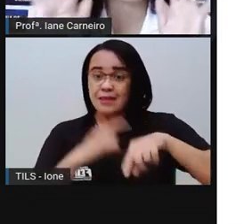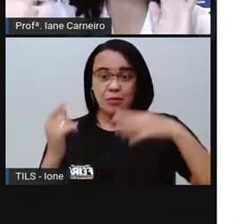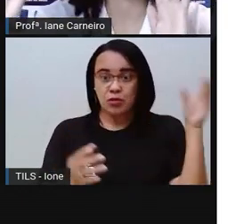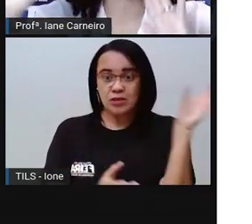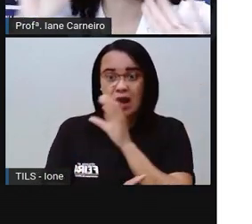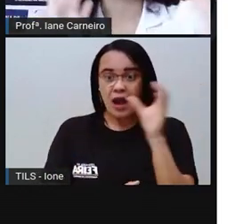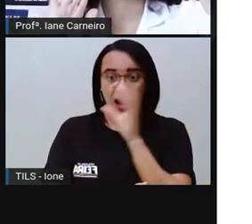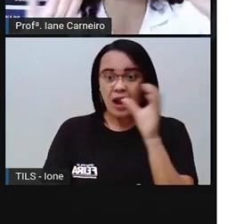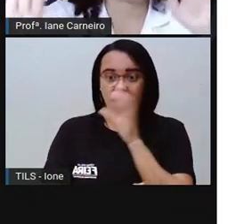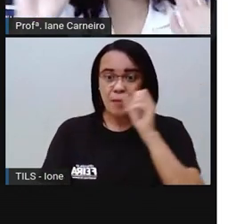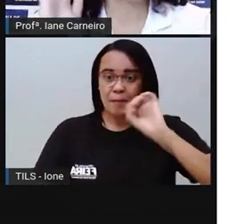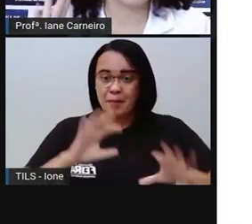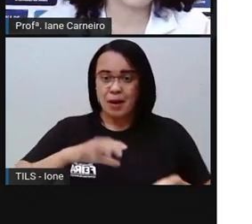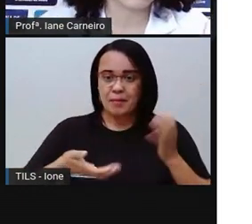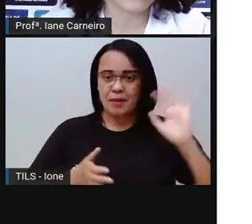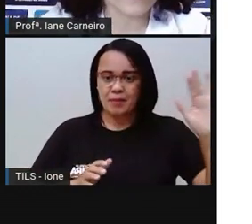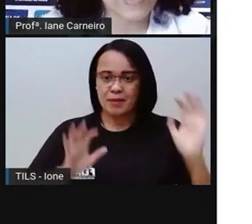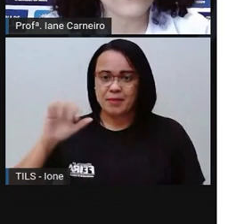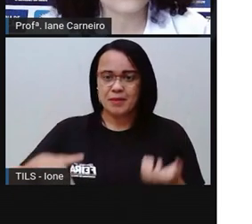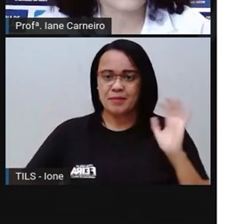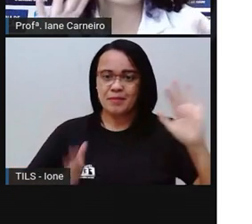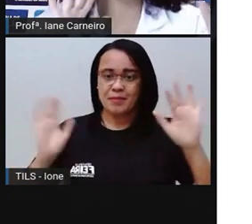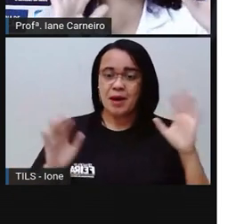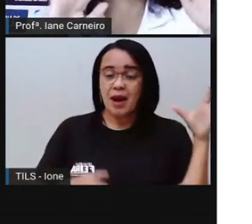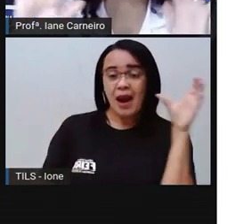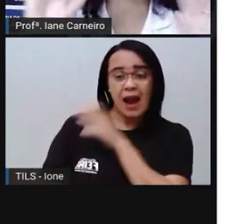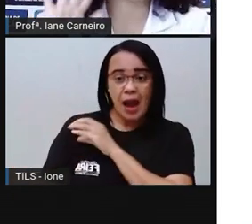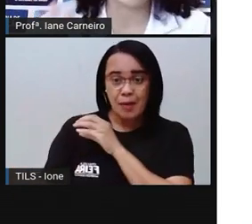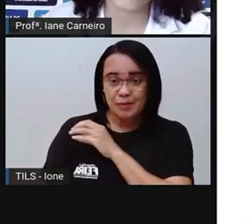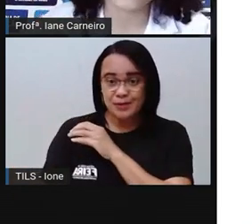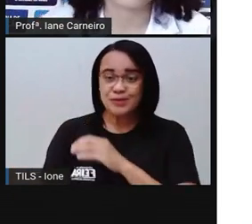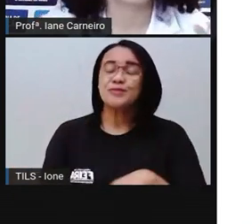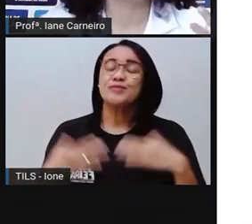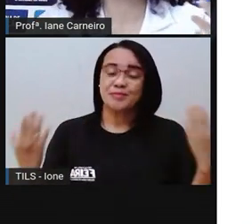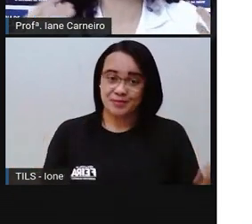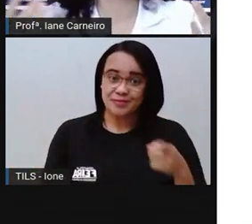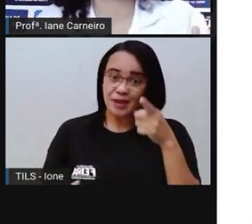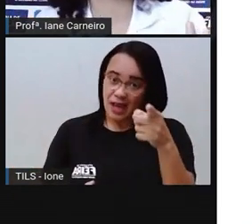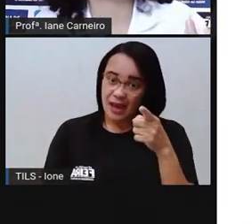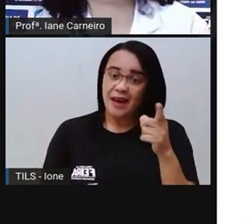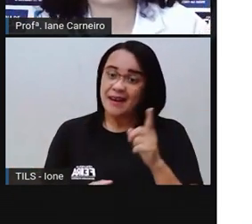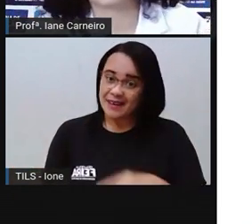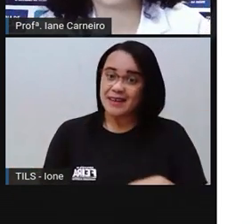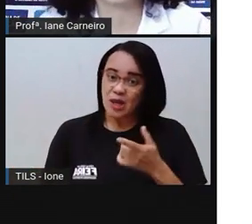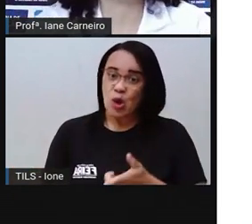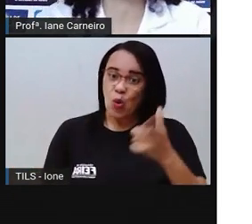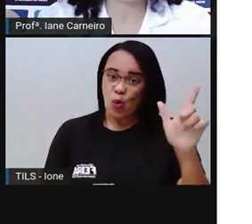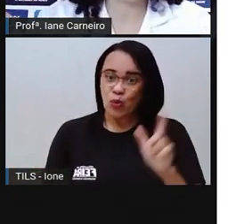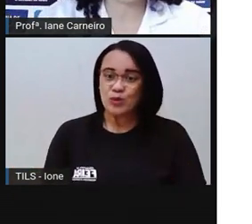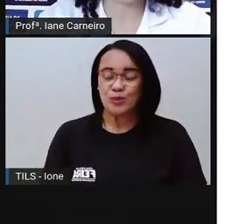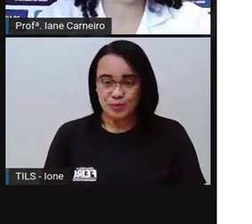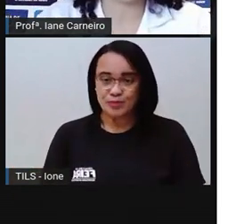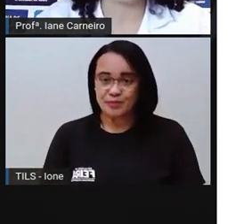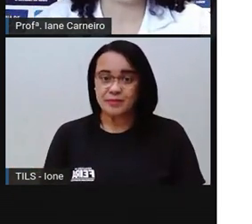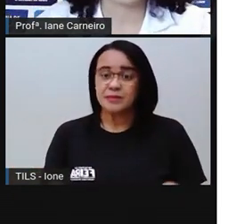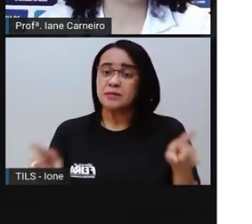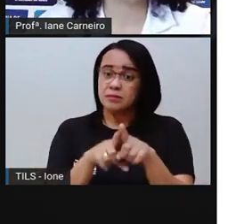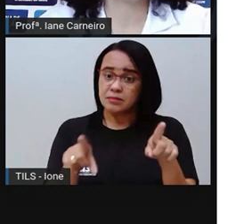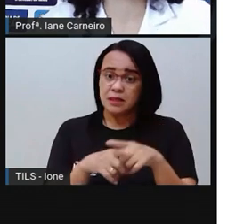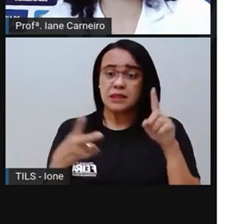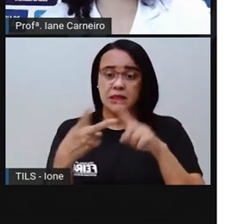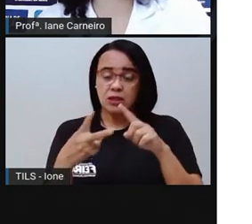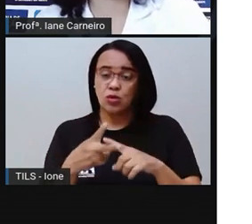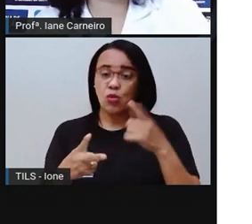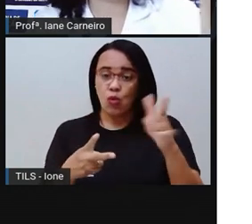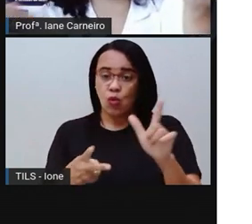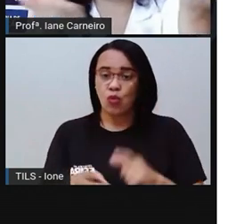né, batendo as mãos, tá certo? Então, esse é um tipo de doleta. Tem um tipo de doleta também que é na roda, né? E fica